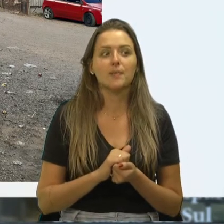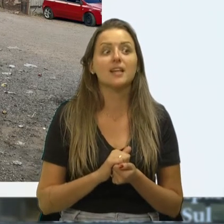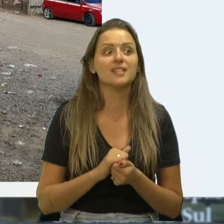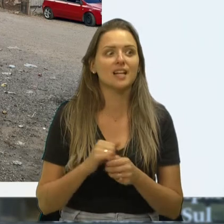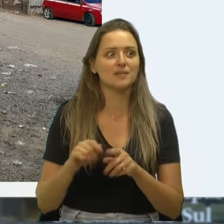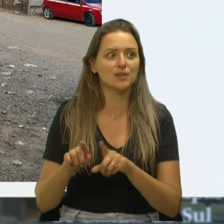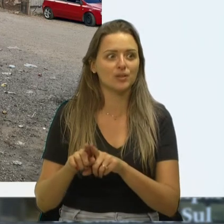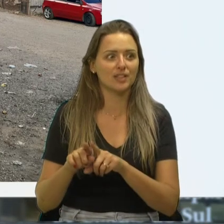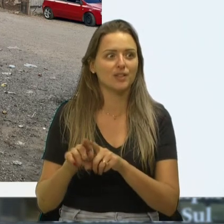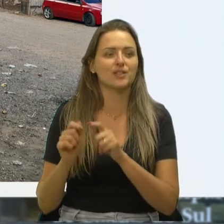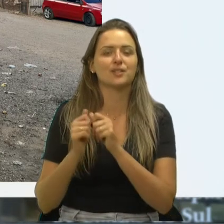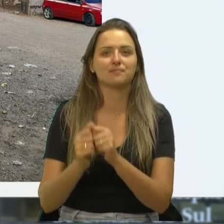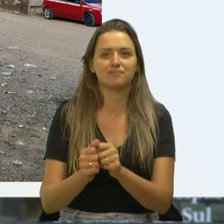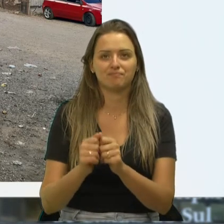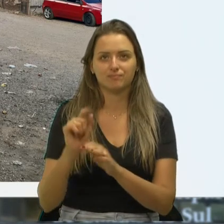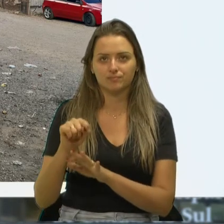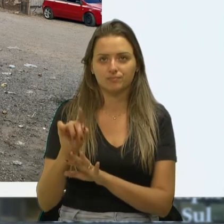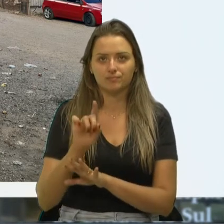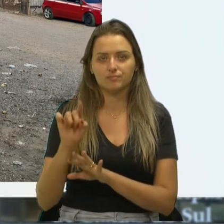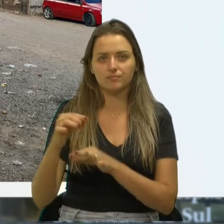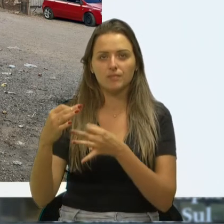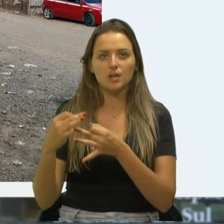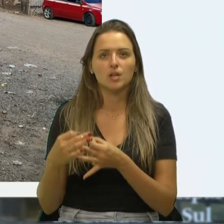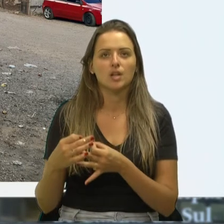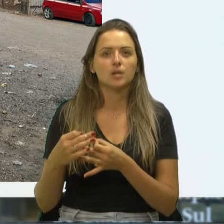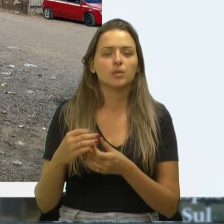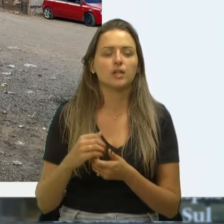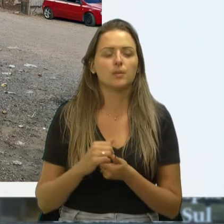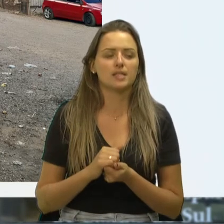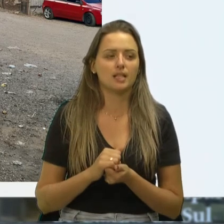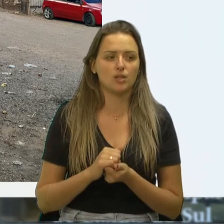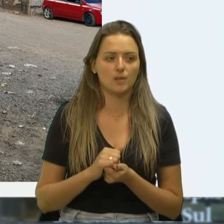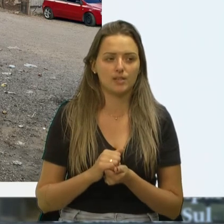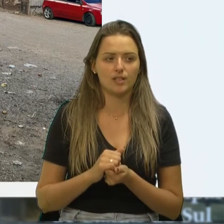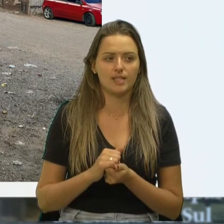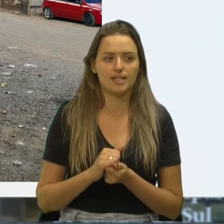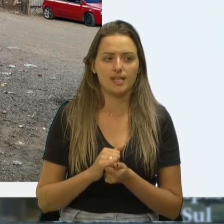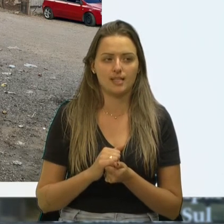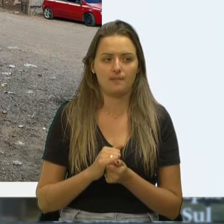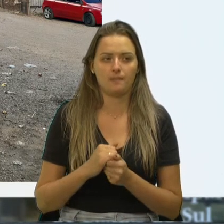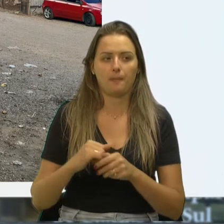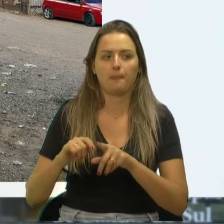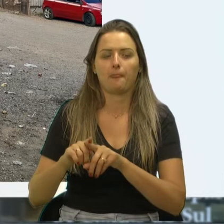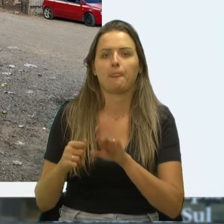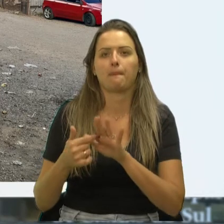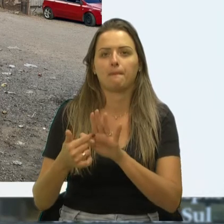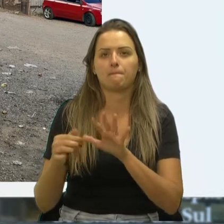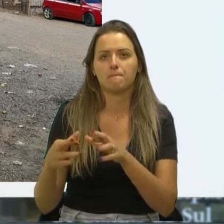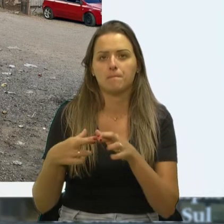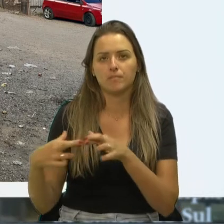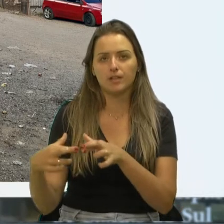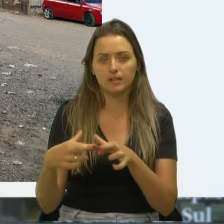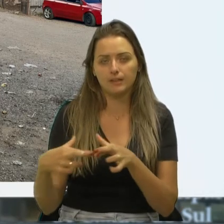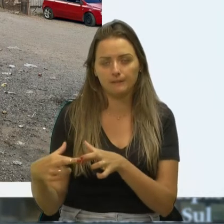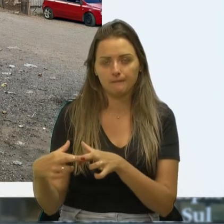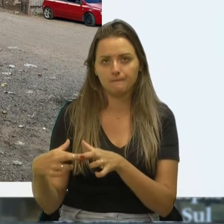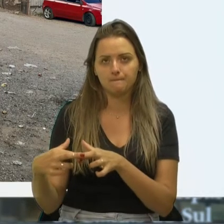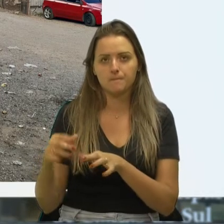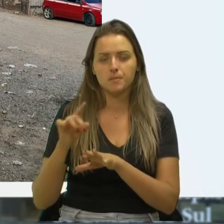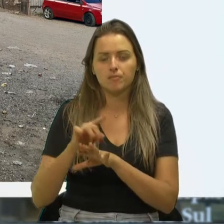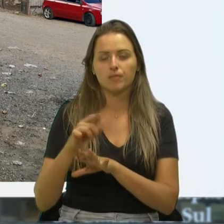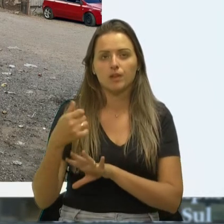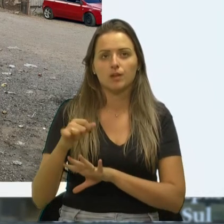com a administração. Não é justo que moradores que morem nessa região todos os dias tenham que passar ou